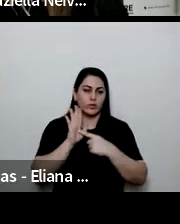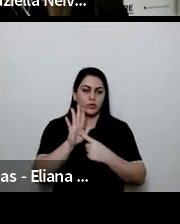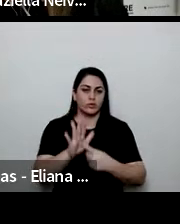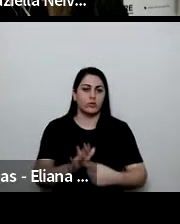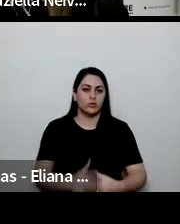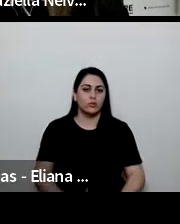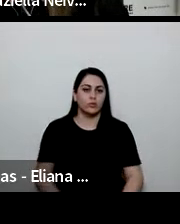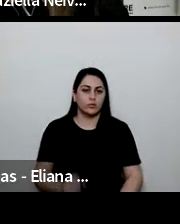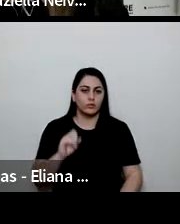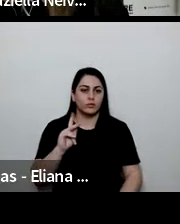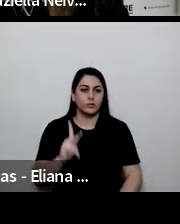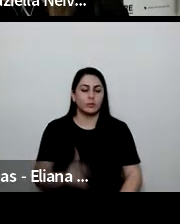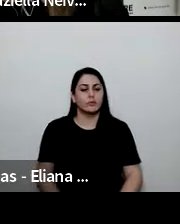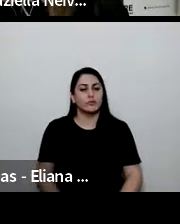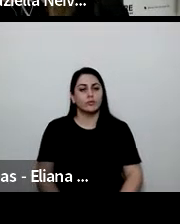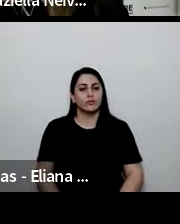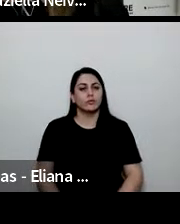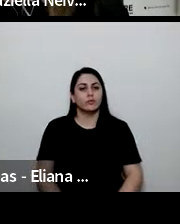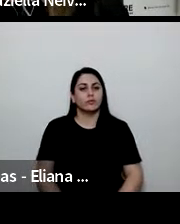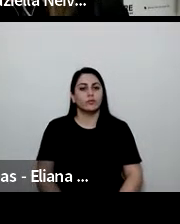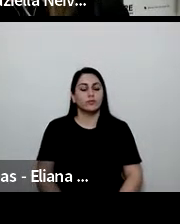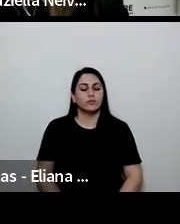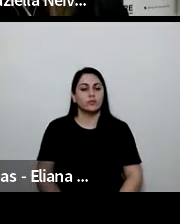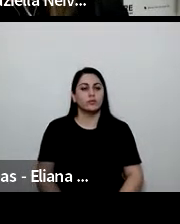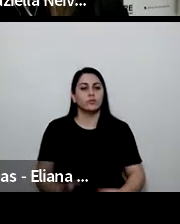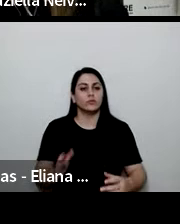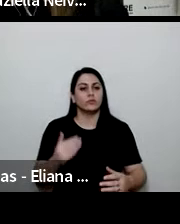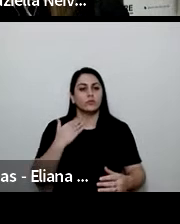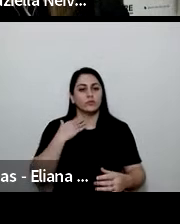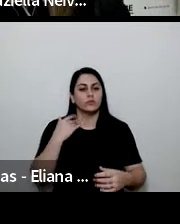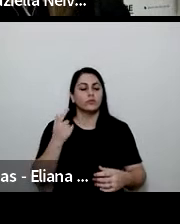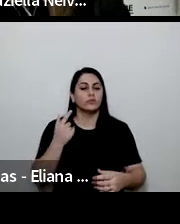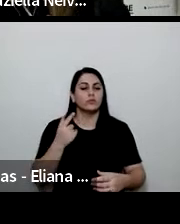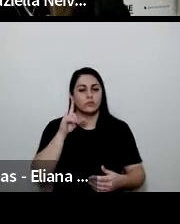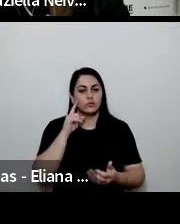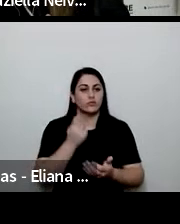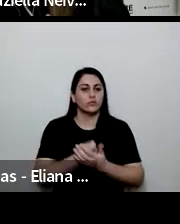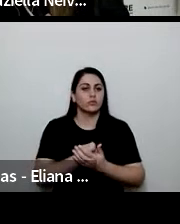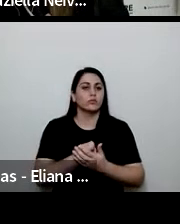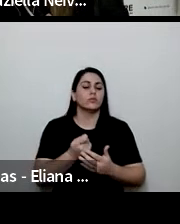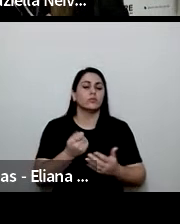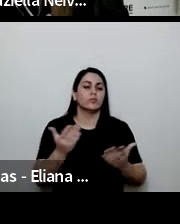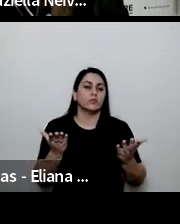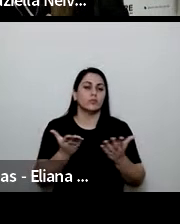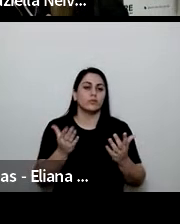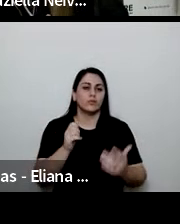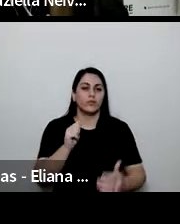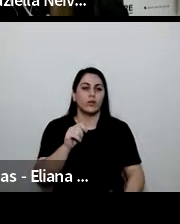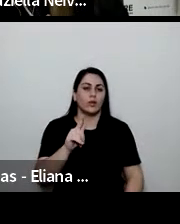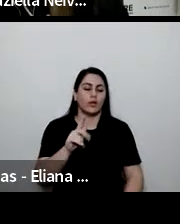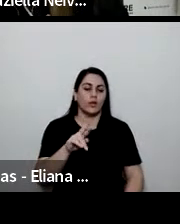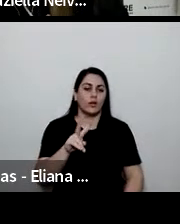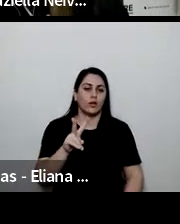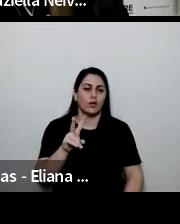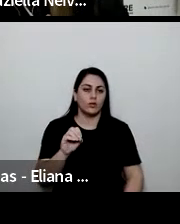o ah ah não sei o julgamento do agravo interno em agravo de instrumento número zero